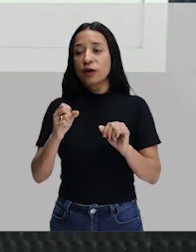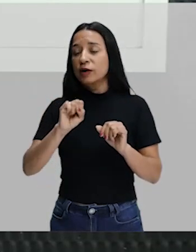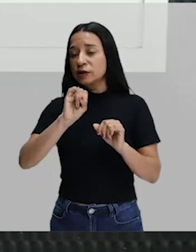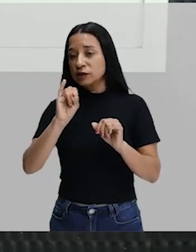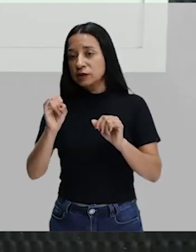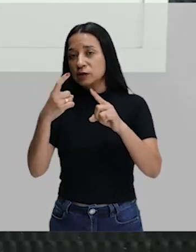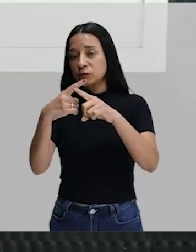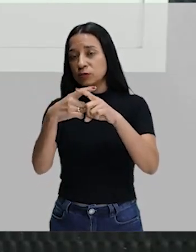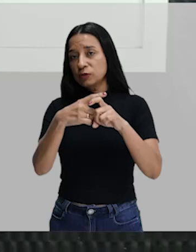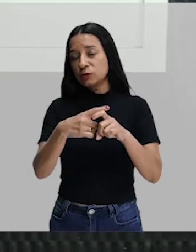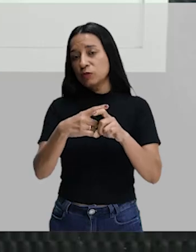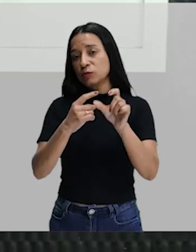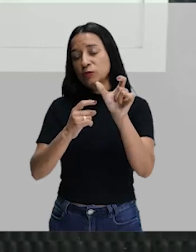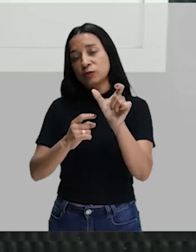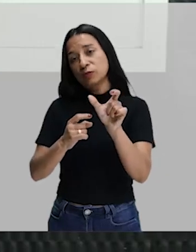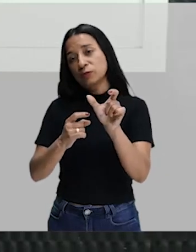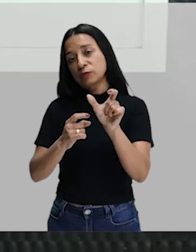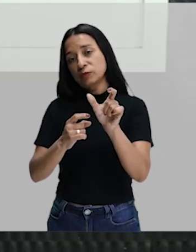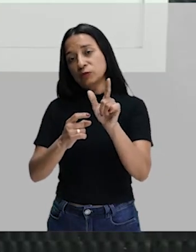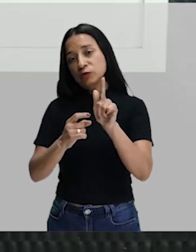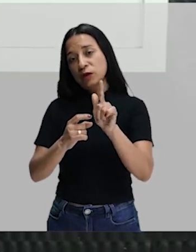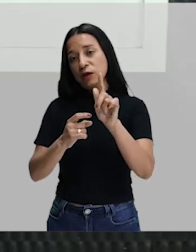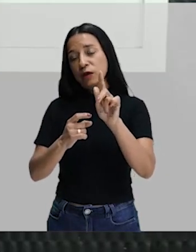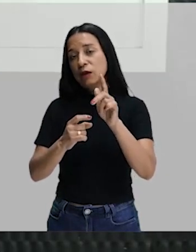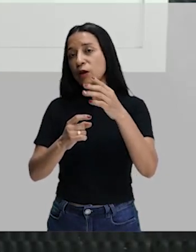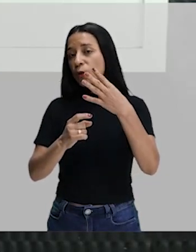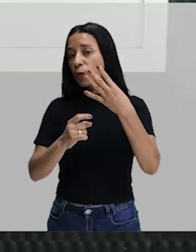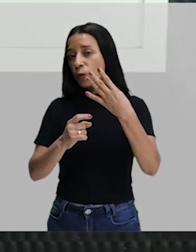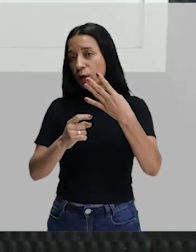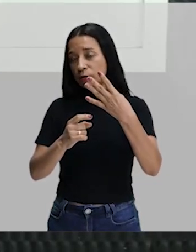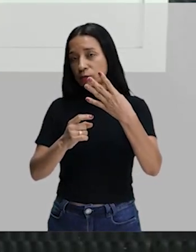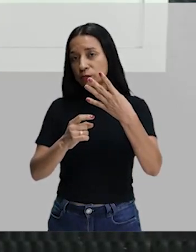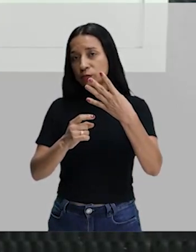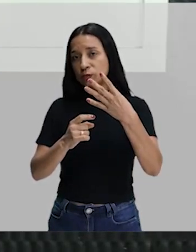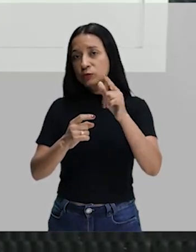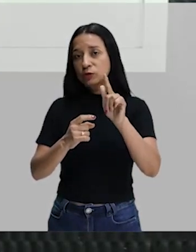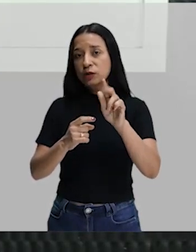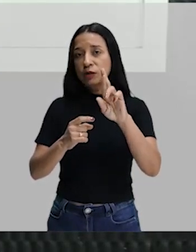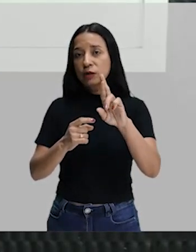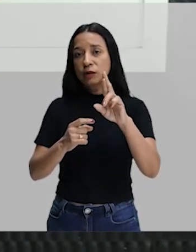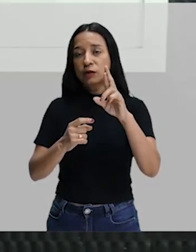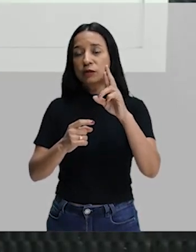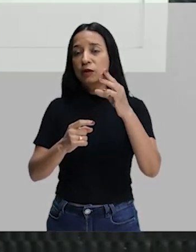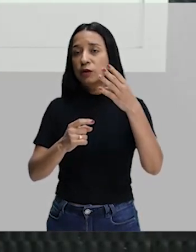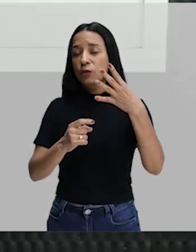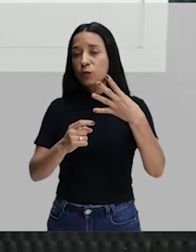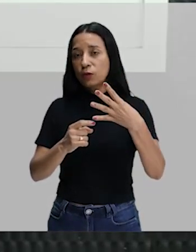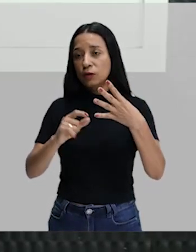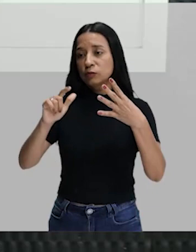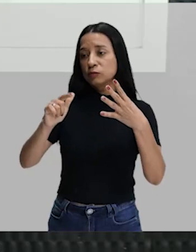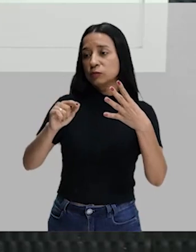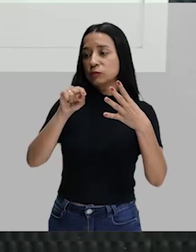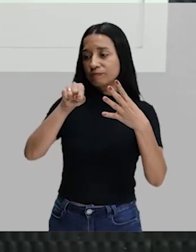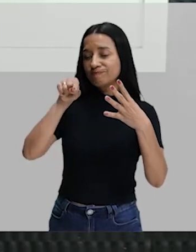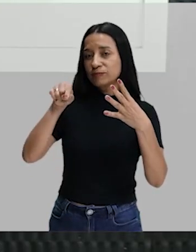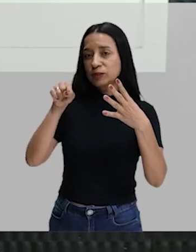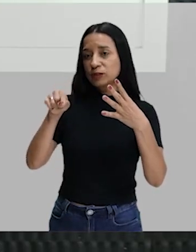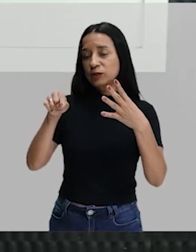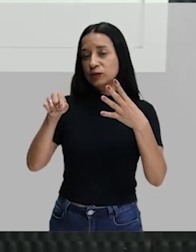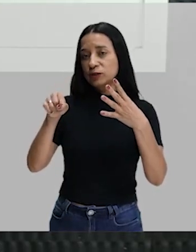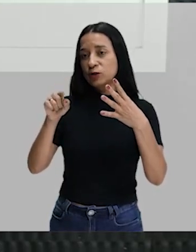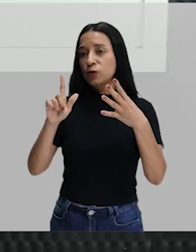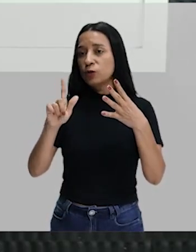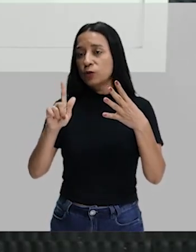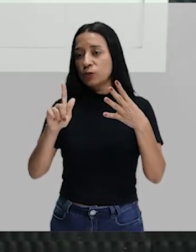polinômio do termo que tem grau 4 for o mesmo coeficiente do outro polinômio do termo